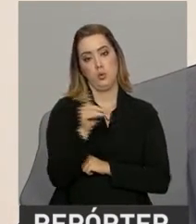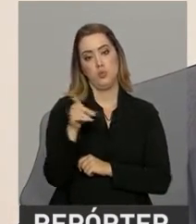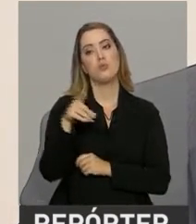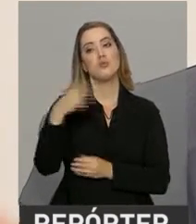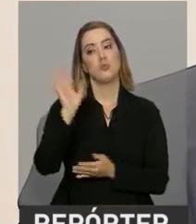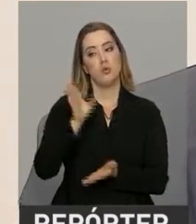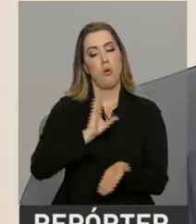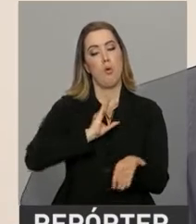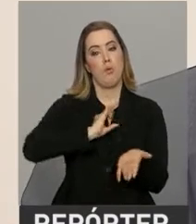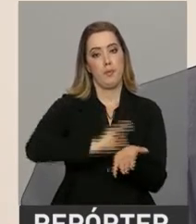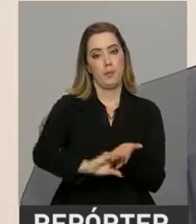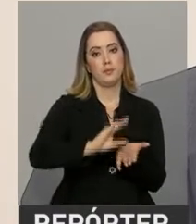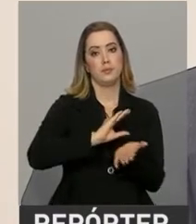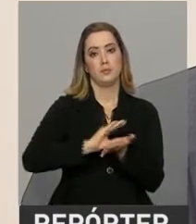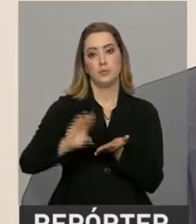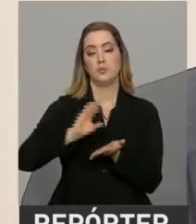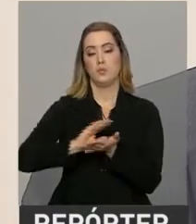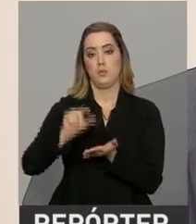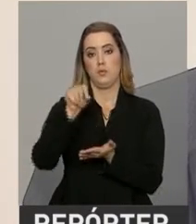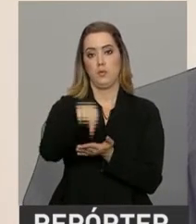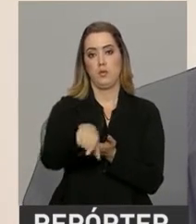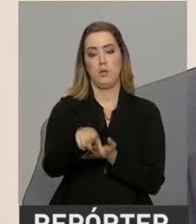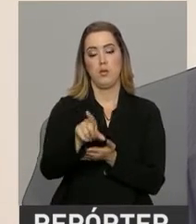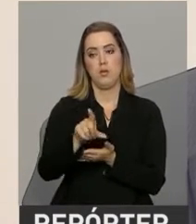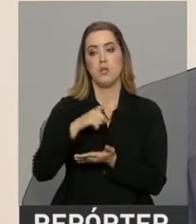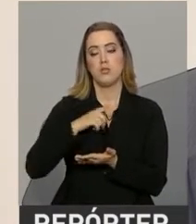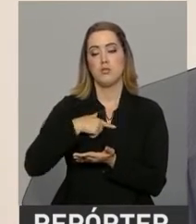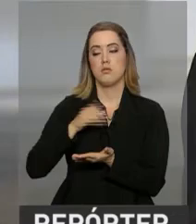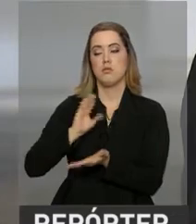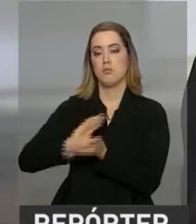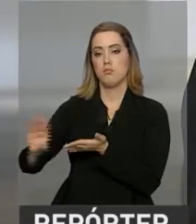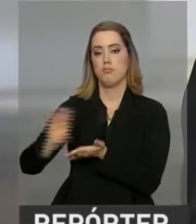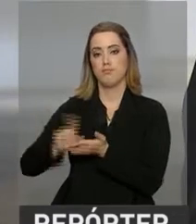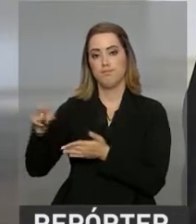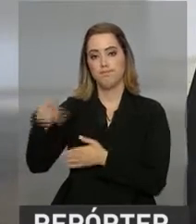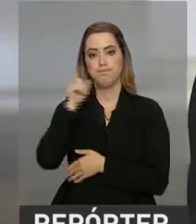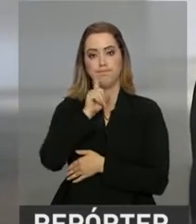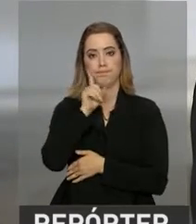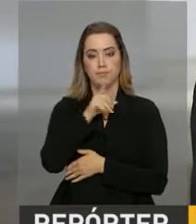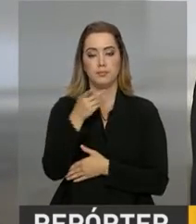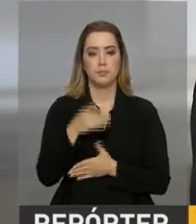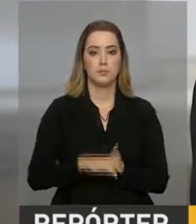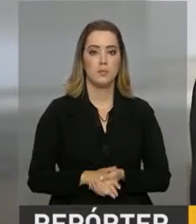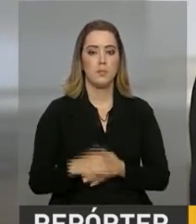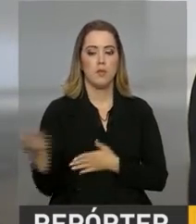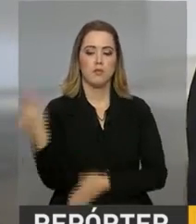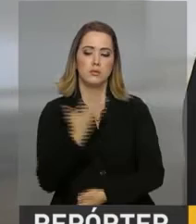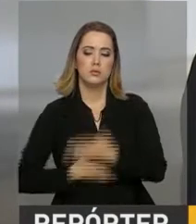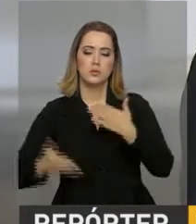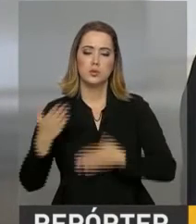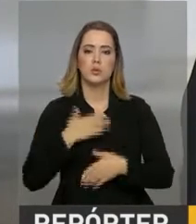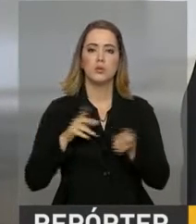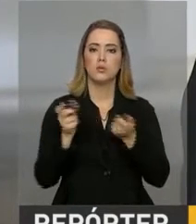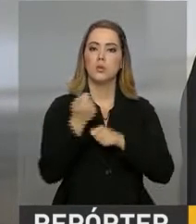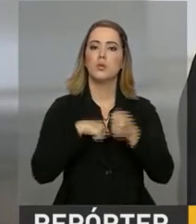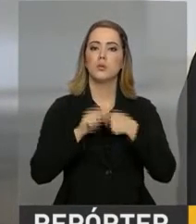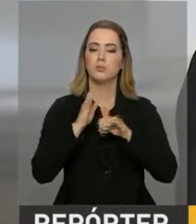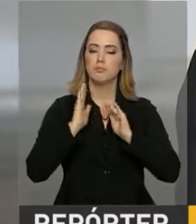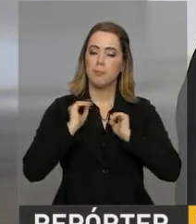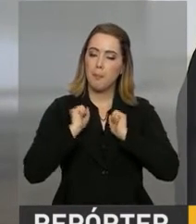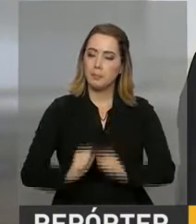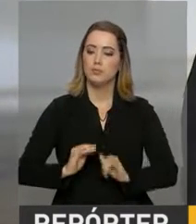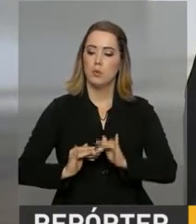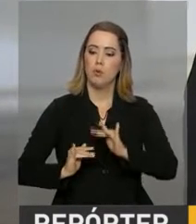investimento de ativos brasileiros no nos estados unidos esta parceria econômica pode se ampliar ainda mais